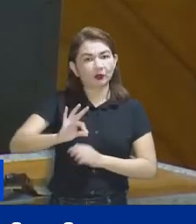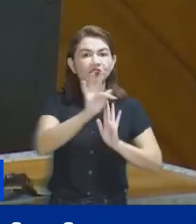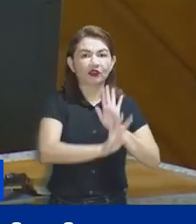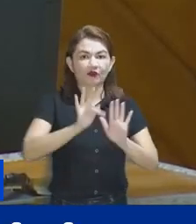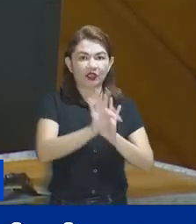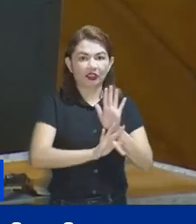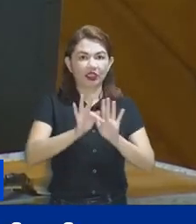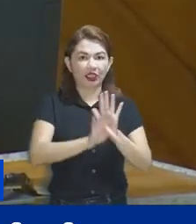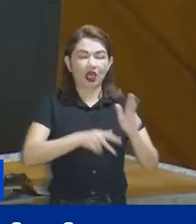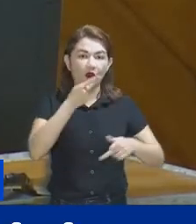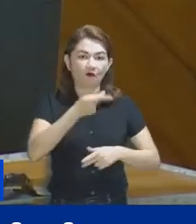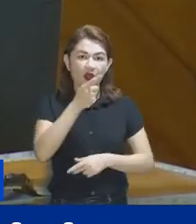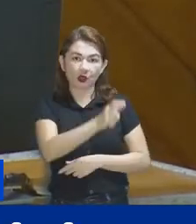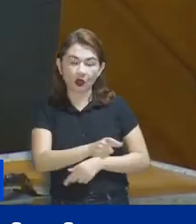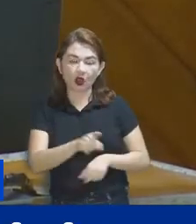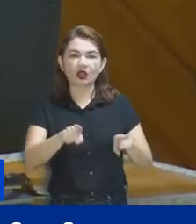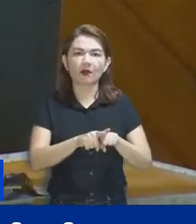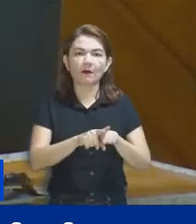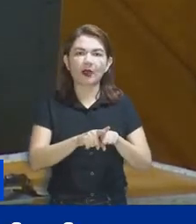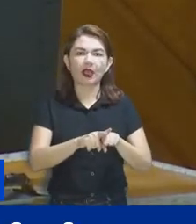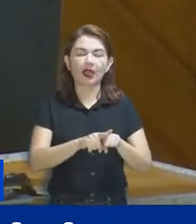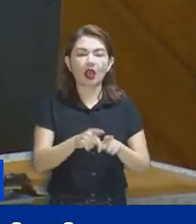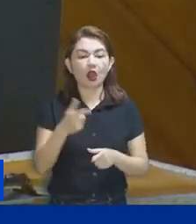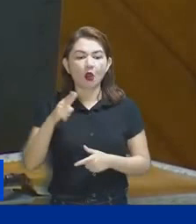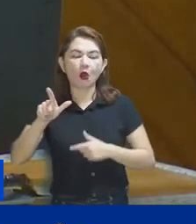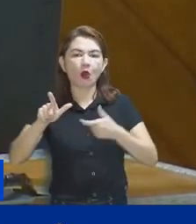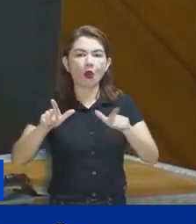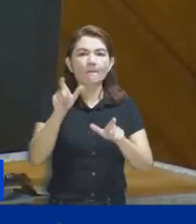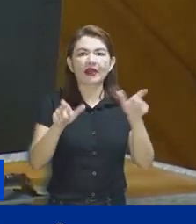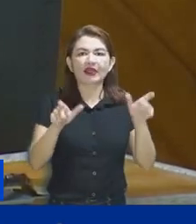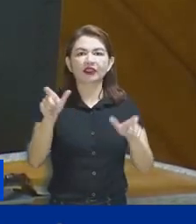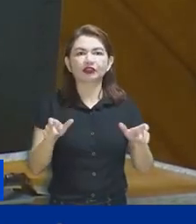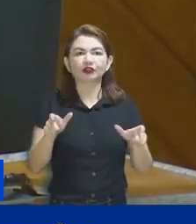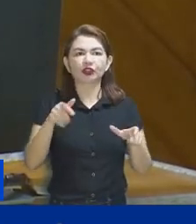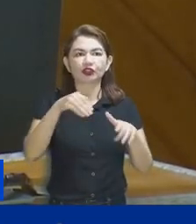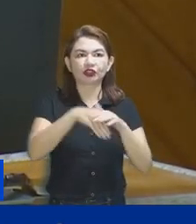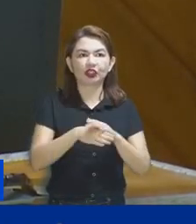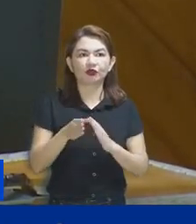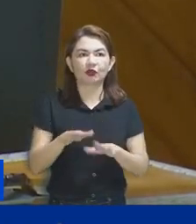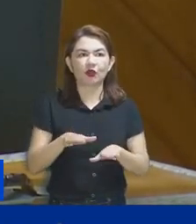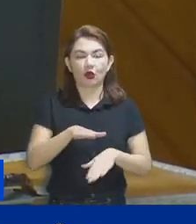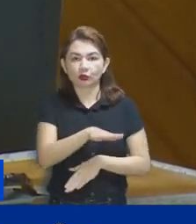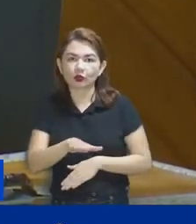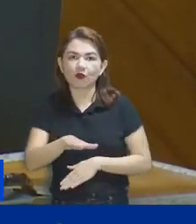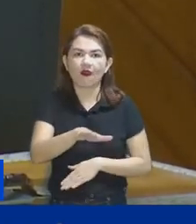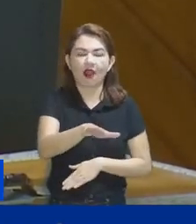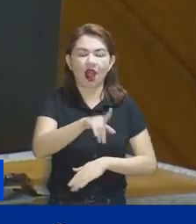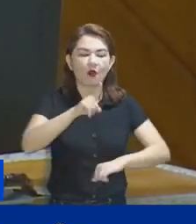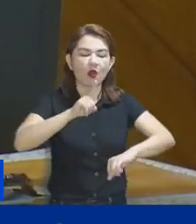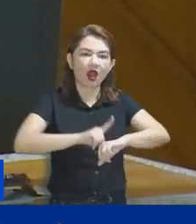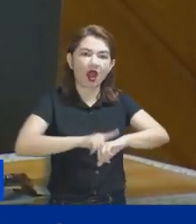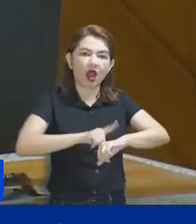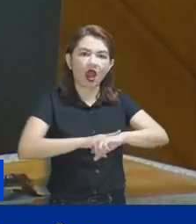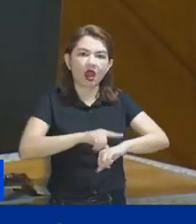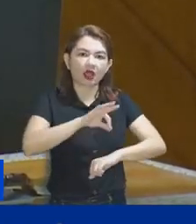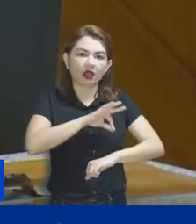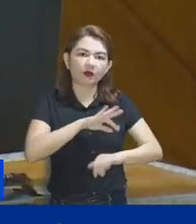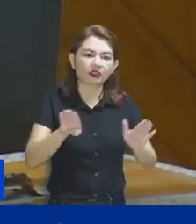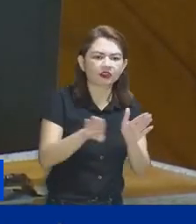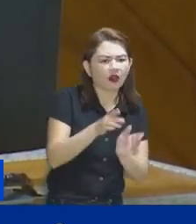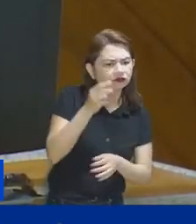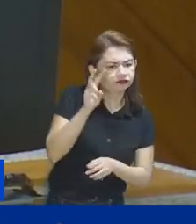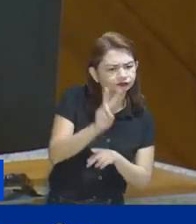outras pessoas que estavam no veículo no momento da abordagem, o investigante afirmou que, a partir da sequência